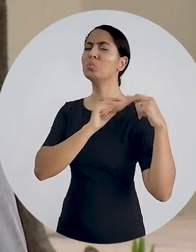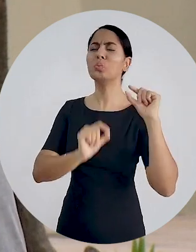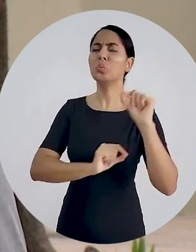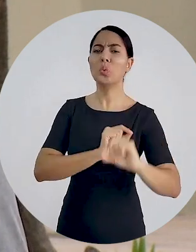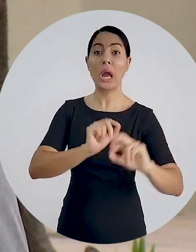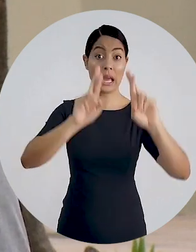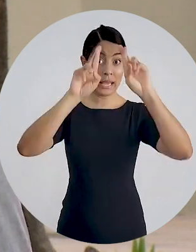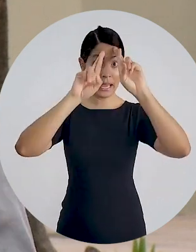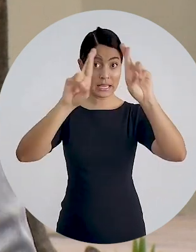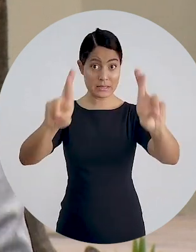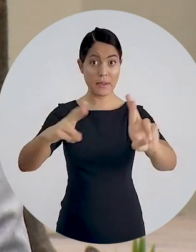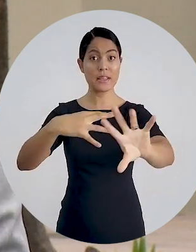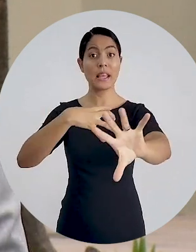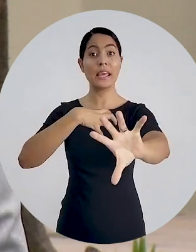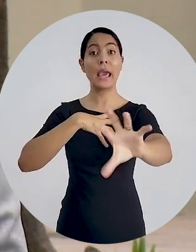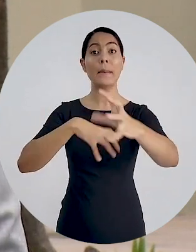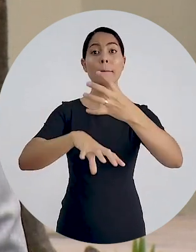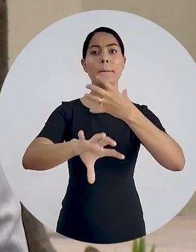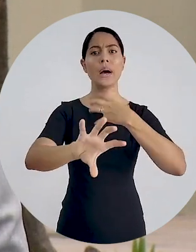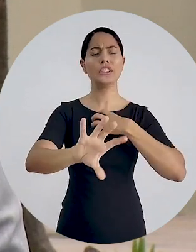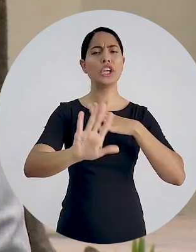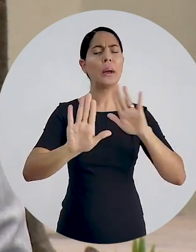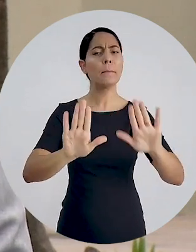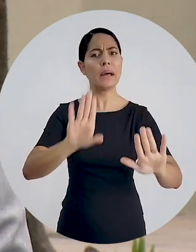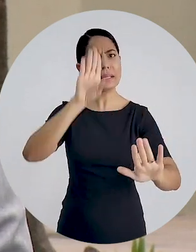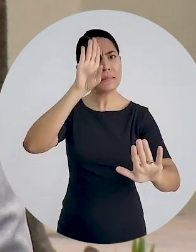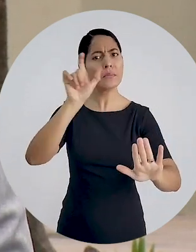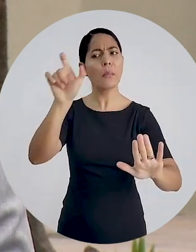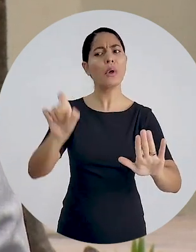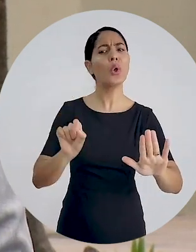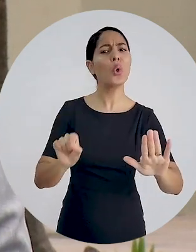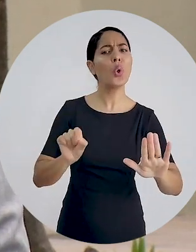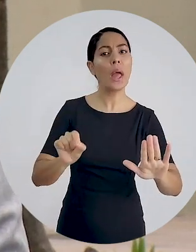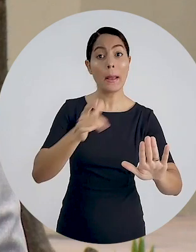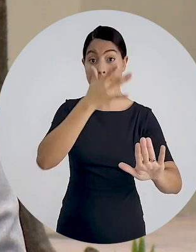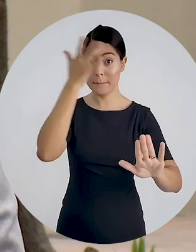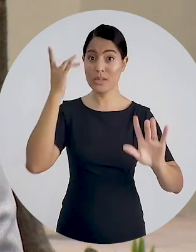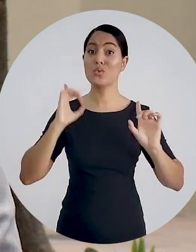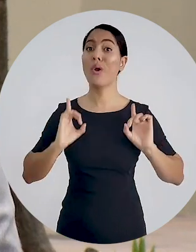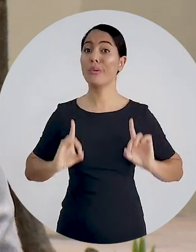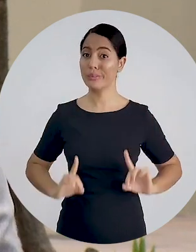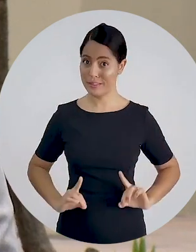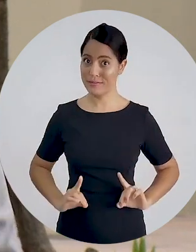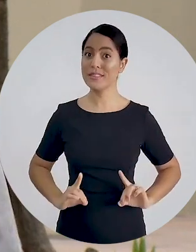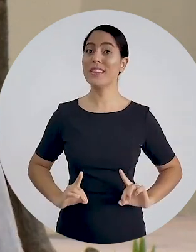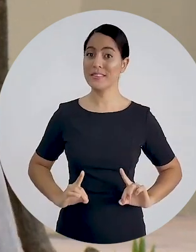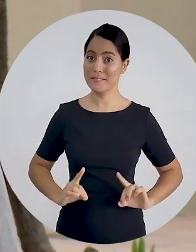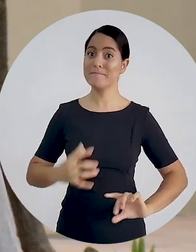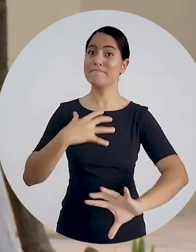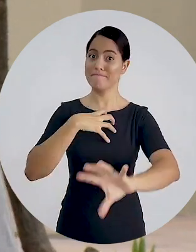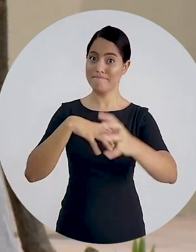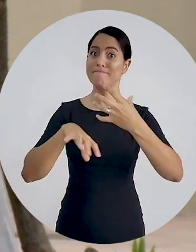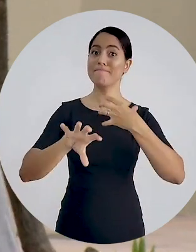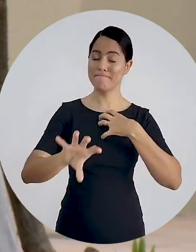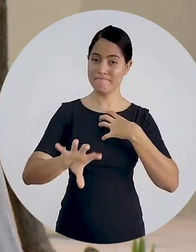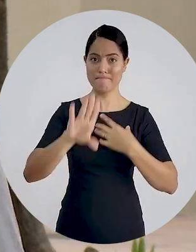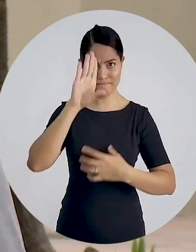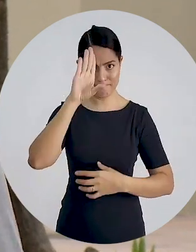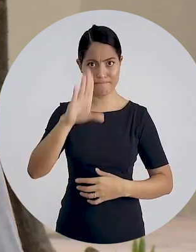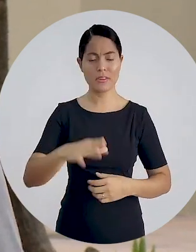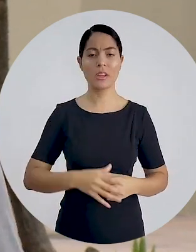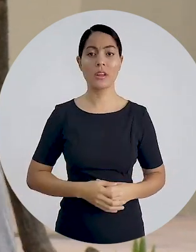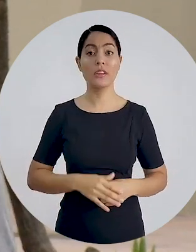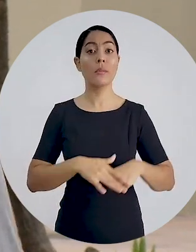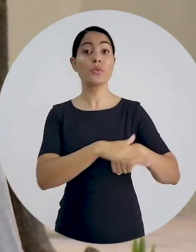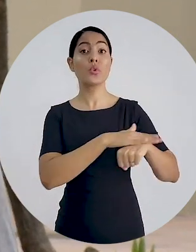empatia pelo próximo, principalmente as pessoas com deficiência. Sobre esse assunto, nós conversamos com a farmacêutica Tamires Borges,